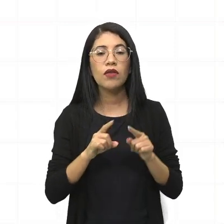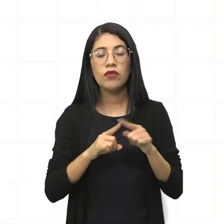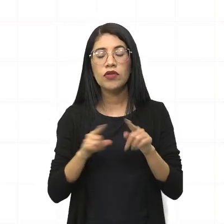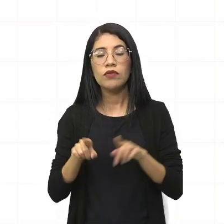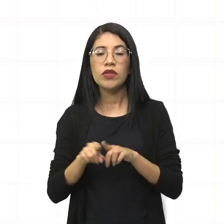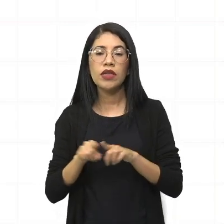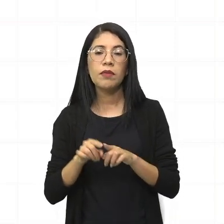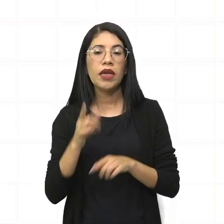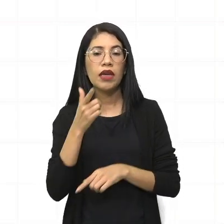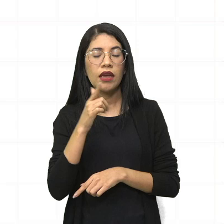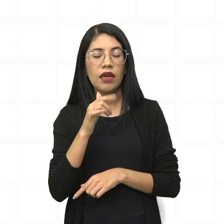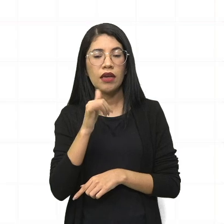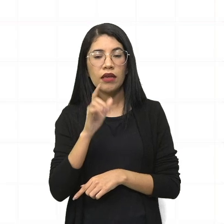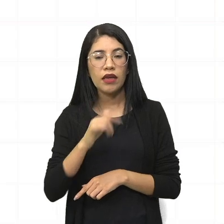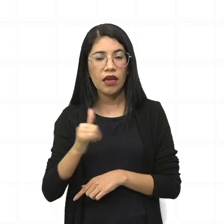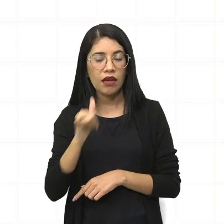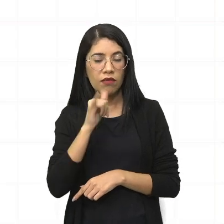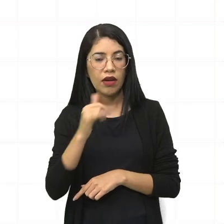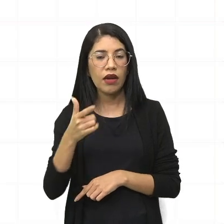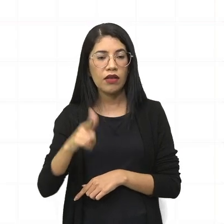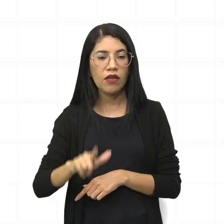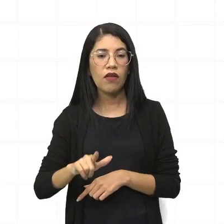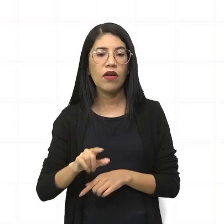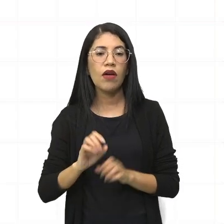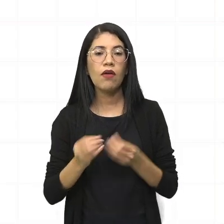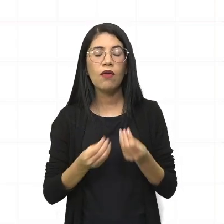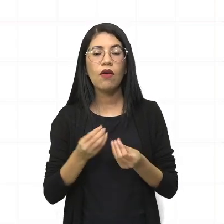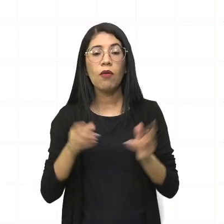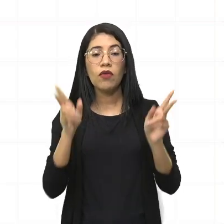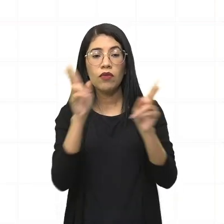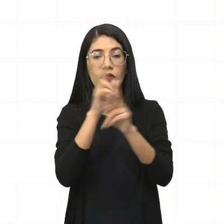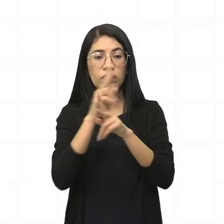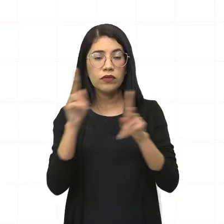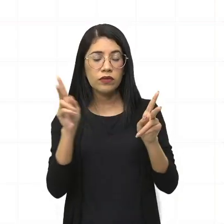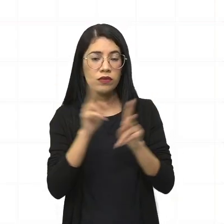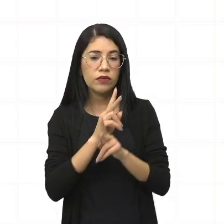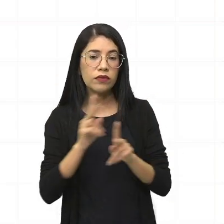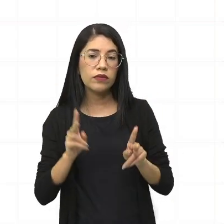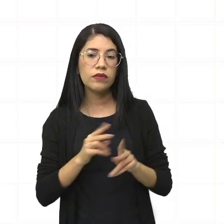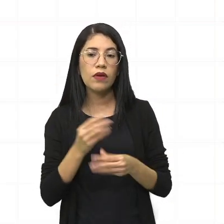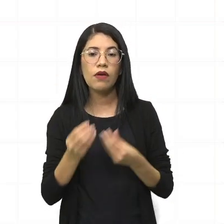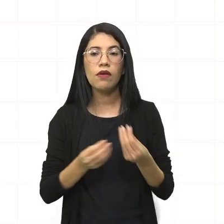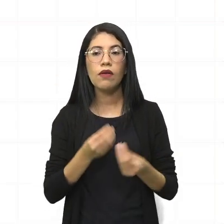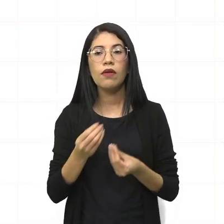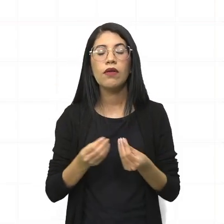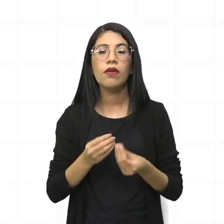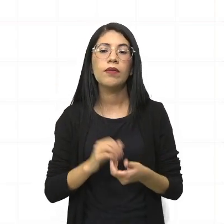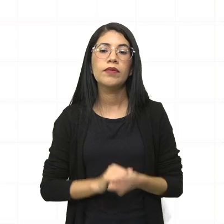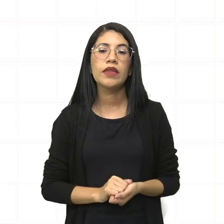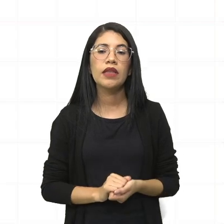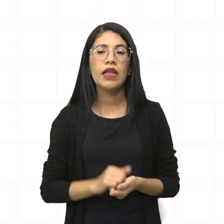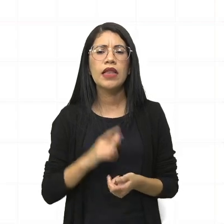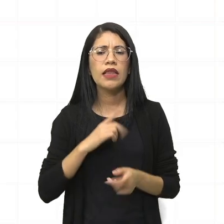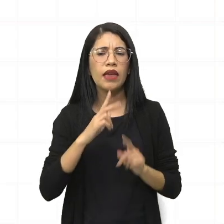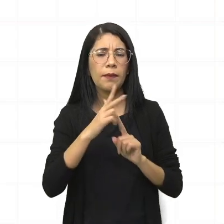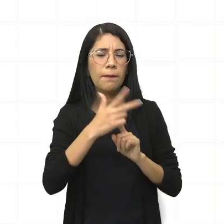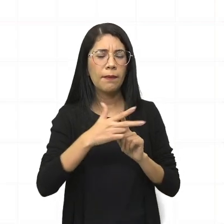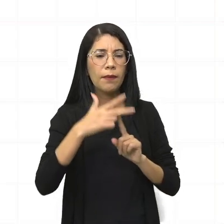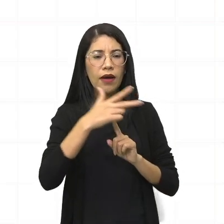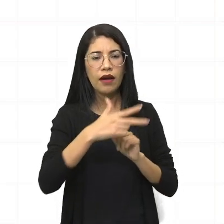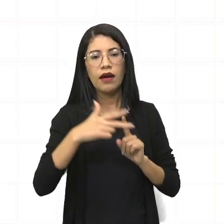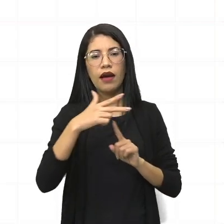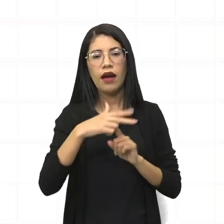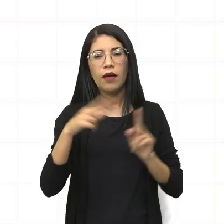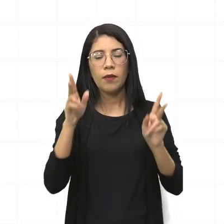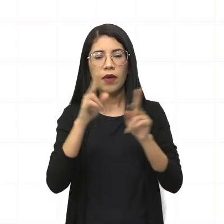energia também renovável, mas que aí é gerada pelo movimento do vento. Então, ela vai funcionar através de turbinas